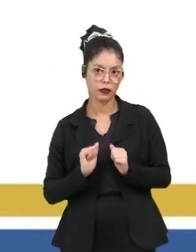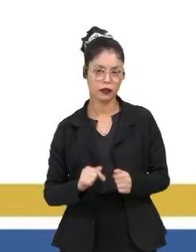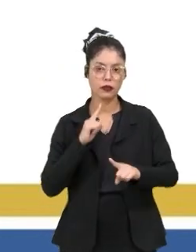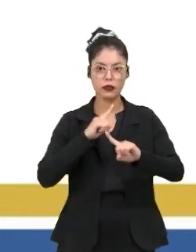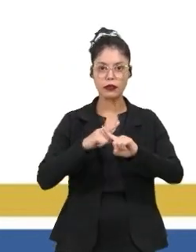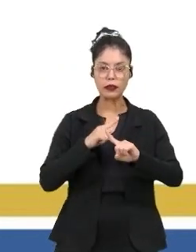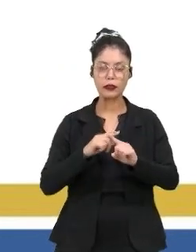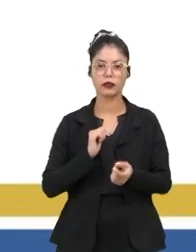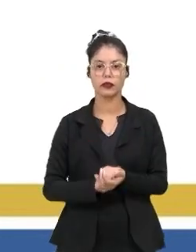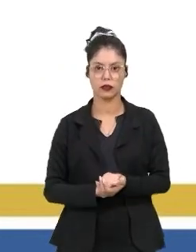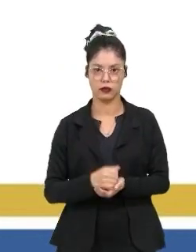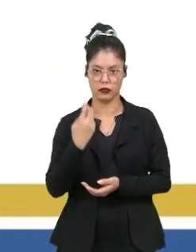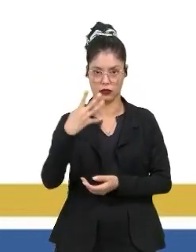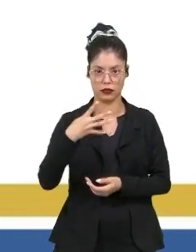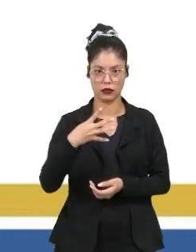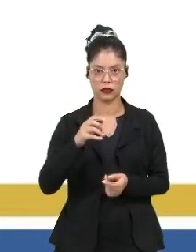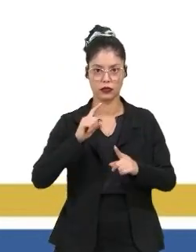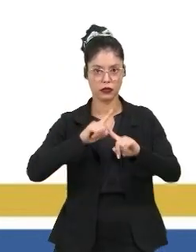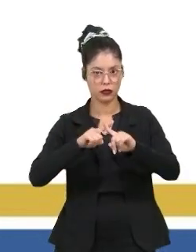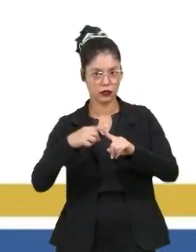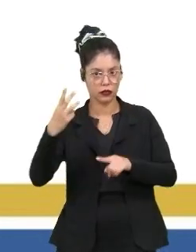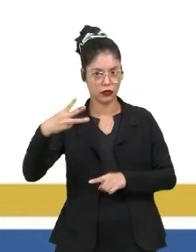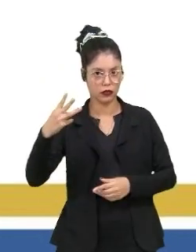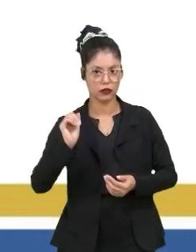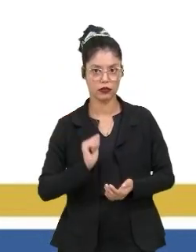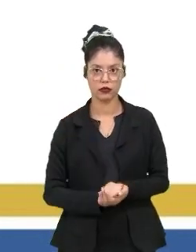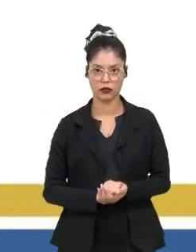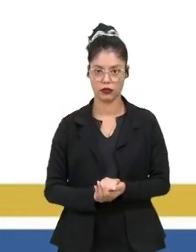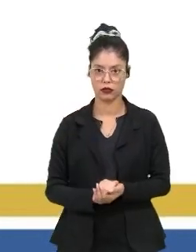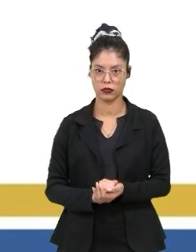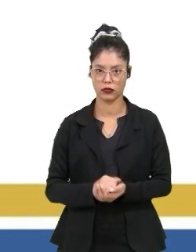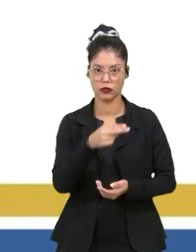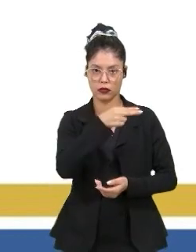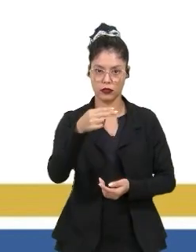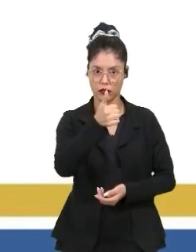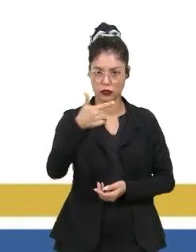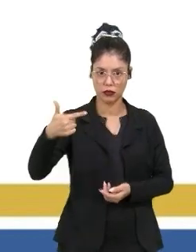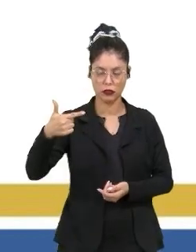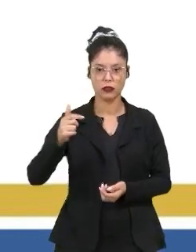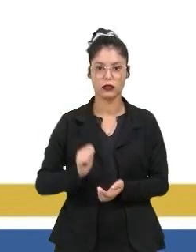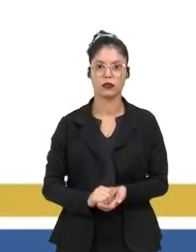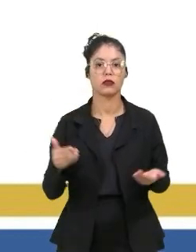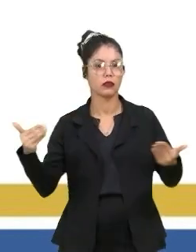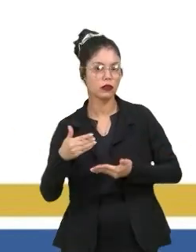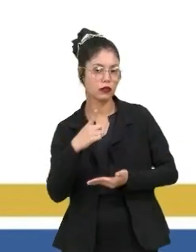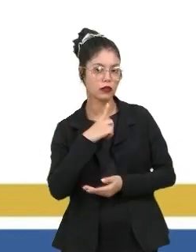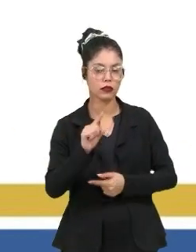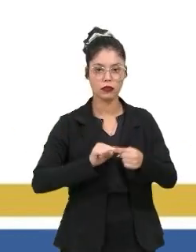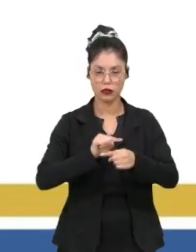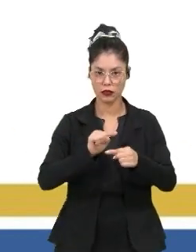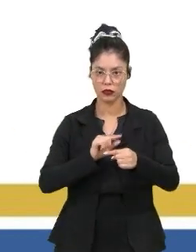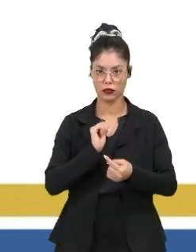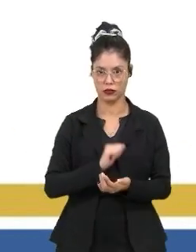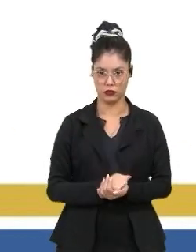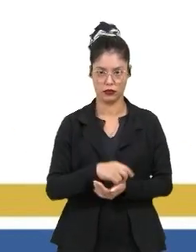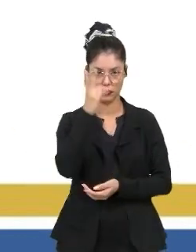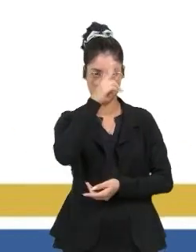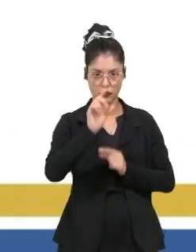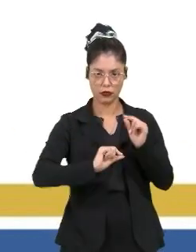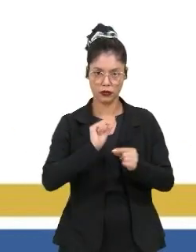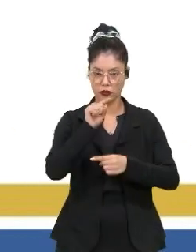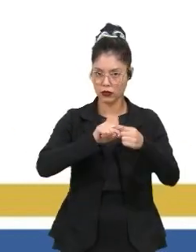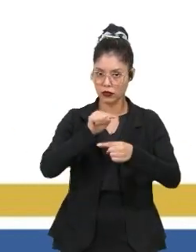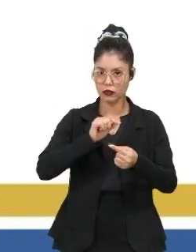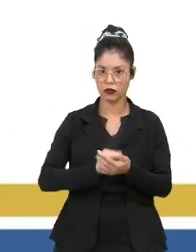esse denominador, 4 vezes 3, que é igual a 12, e agora eu tenho essa divisão. Lembra, se eu estou